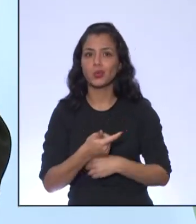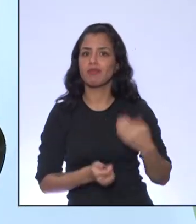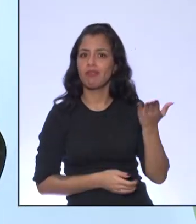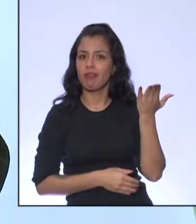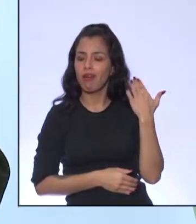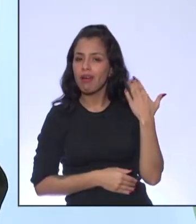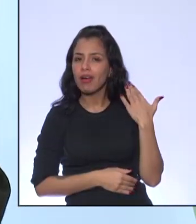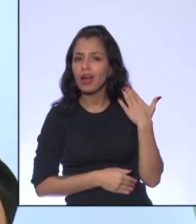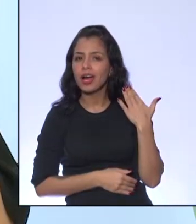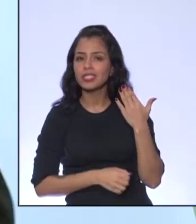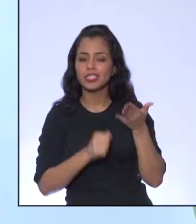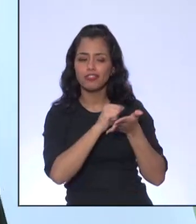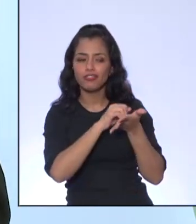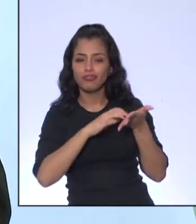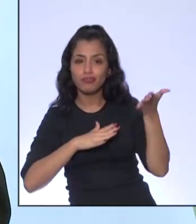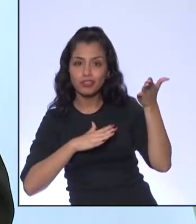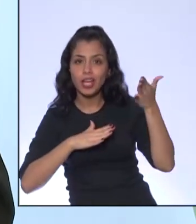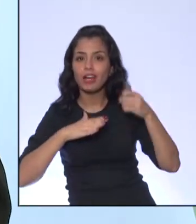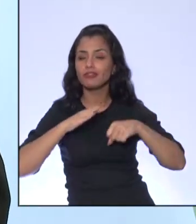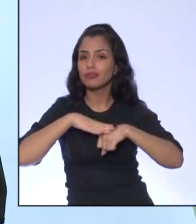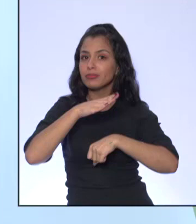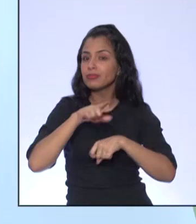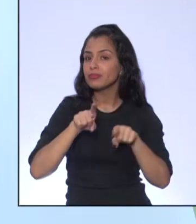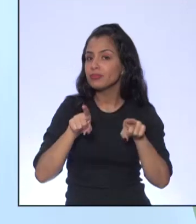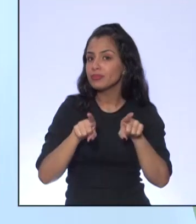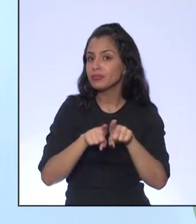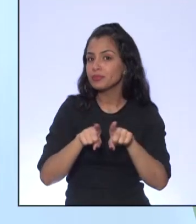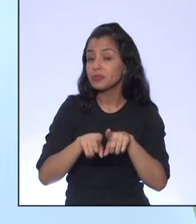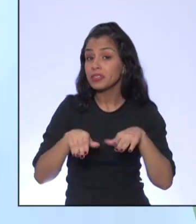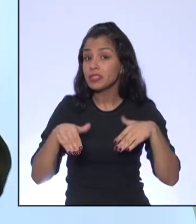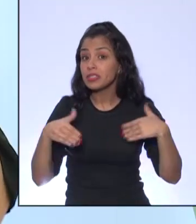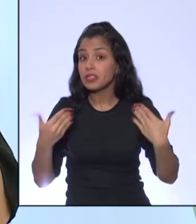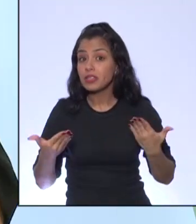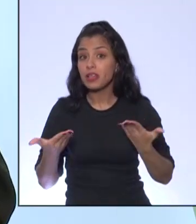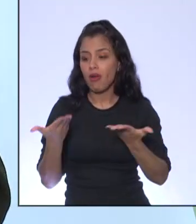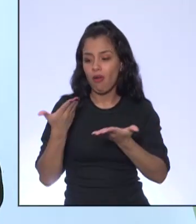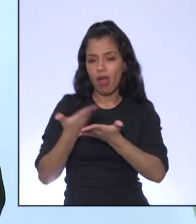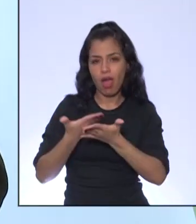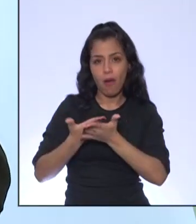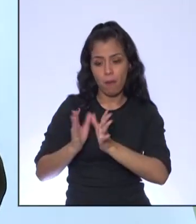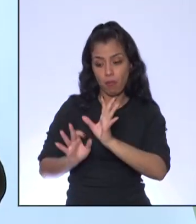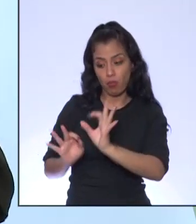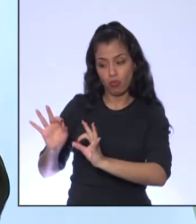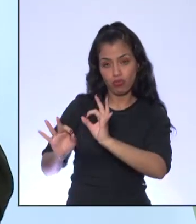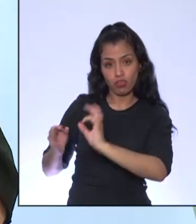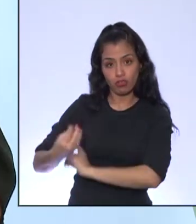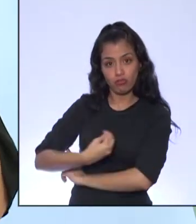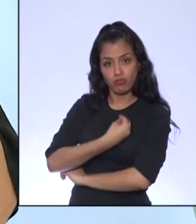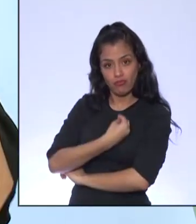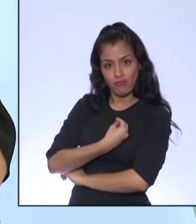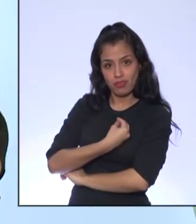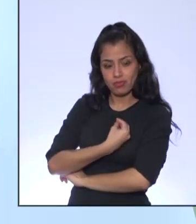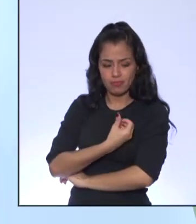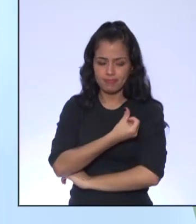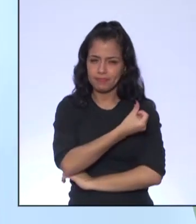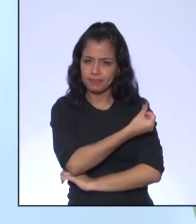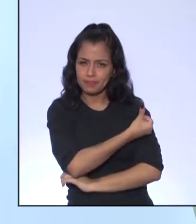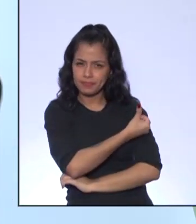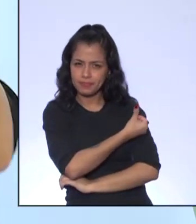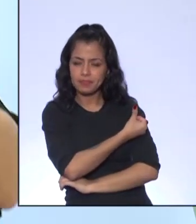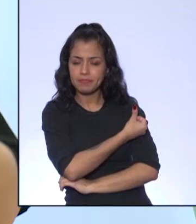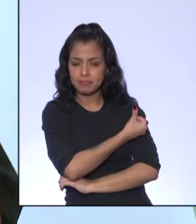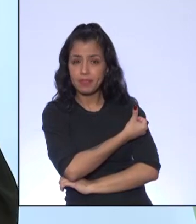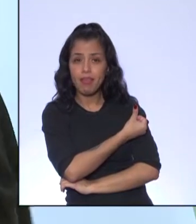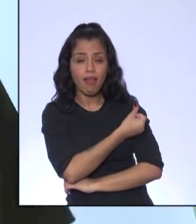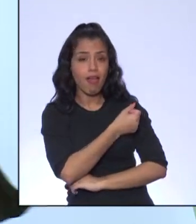muito mais atividades. Então, a aula de projeto de vida, para o sexto ano, tem essa característica